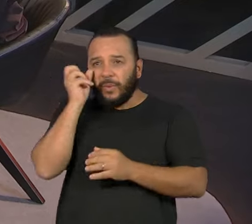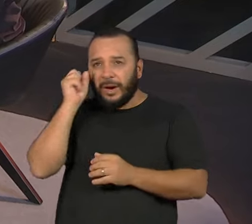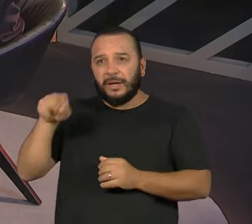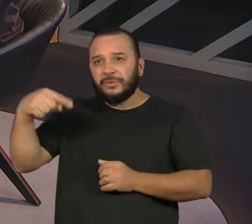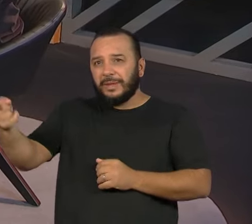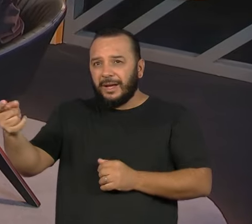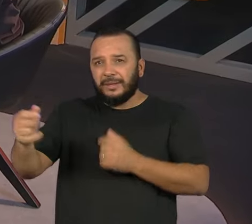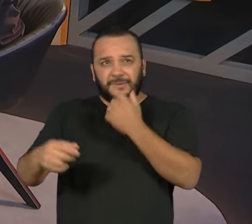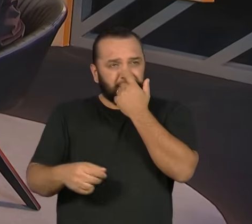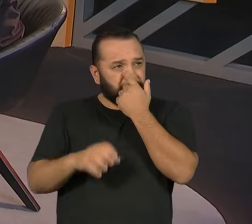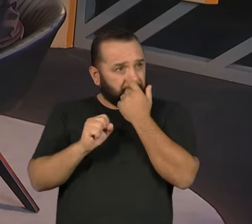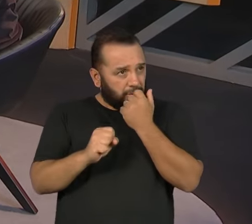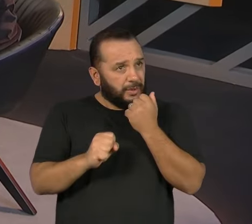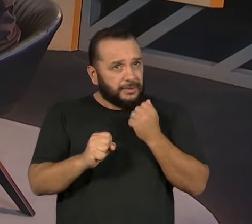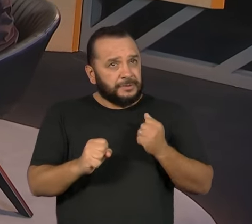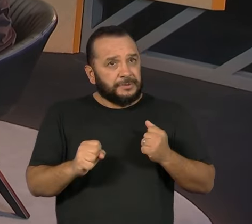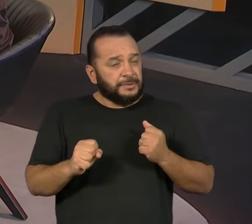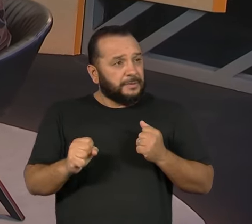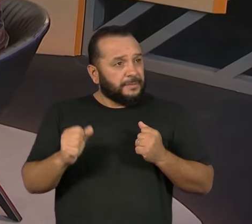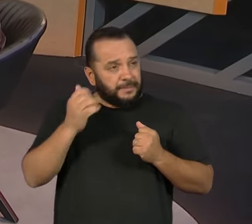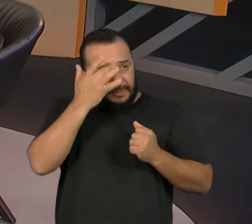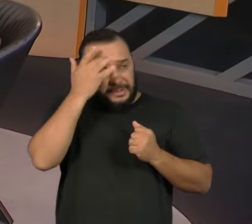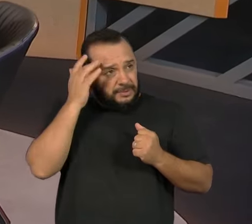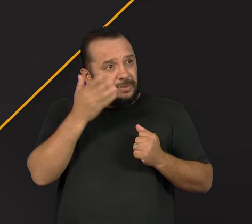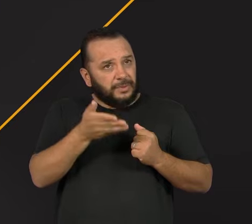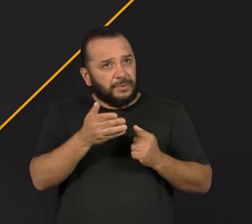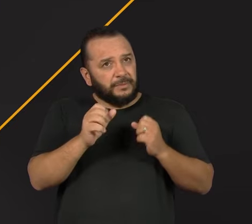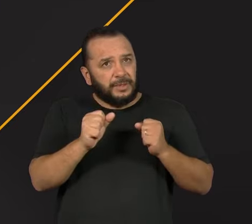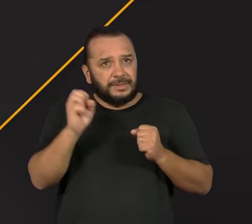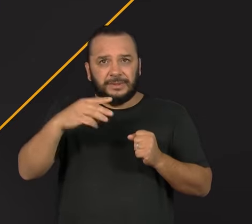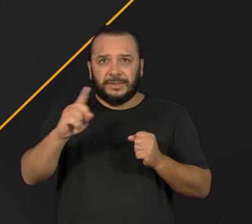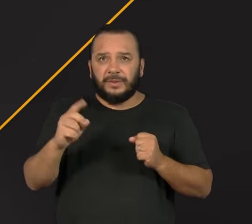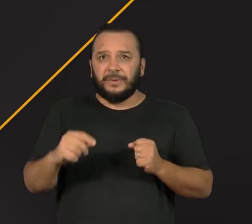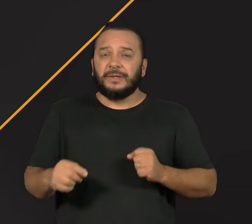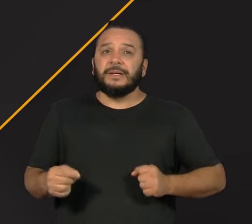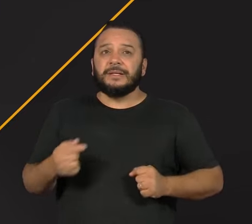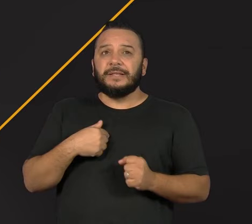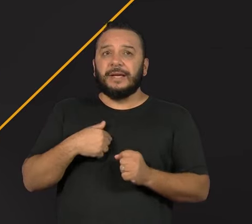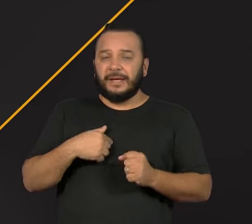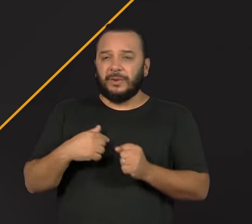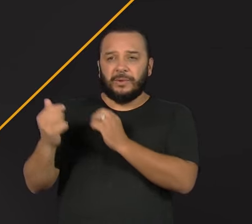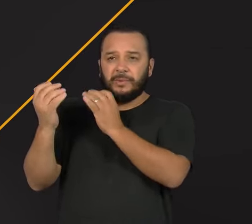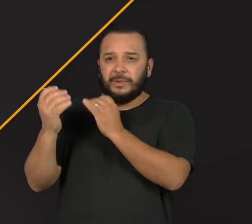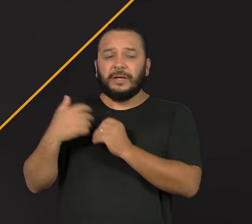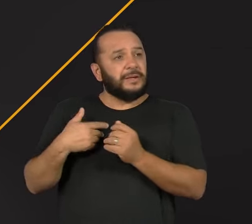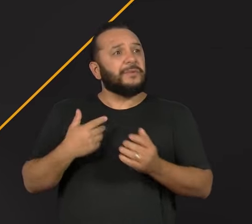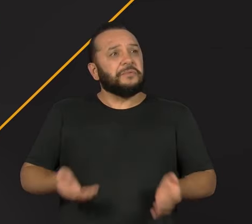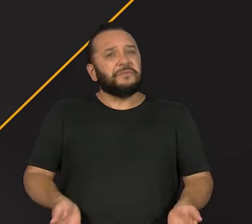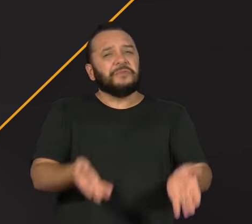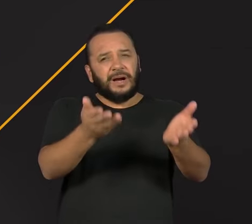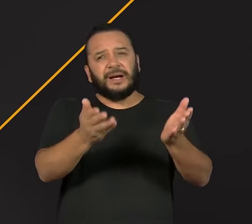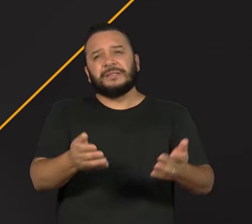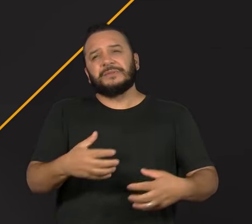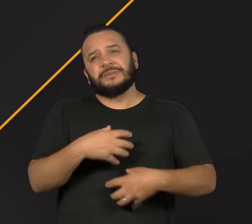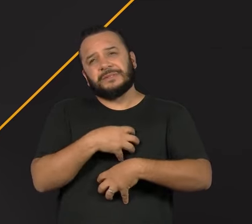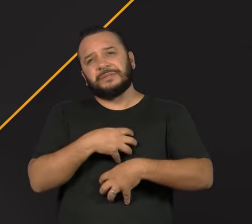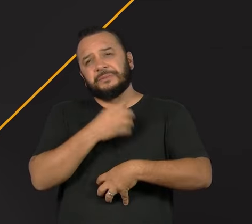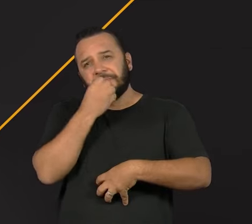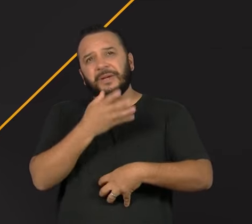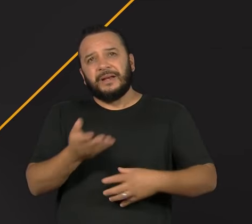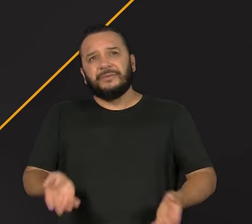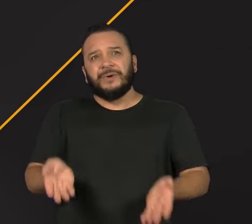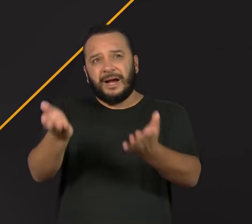se permitirem, né? Porque o paciente aqui tem autonomia de falar sim ou não. E o Roberto deitado na cama assim, ele falou assim, vai, porque o que eu tô sentindo